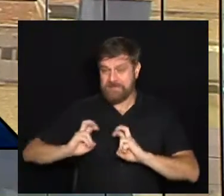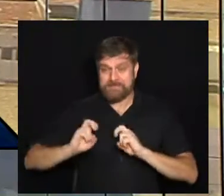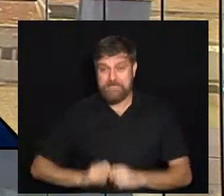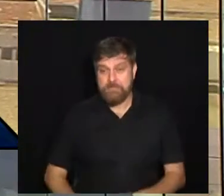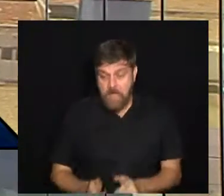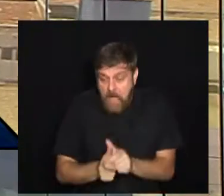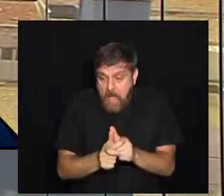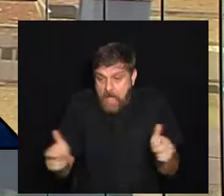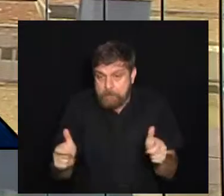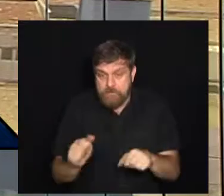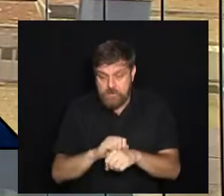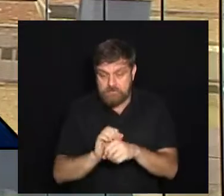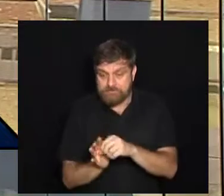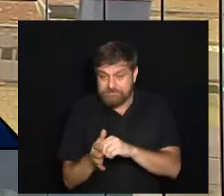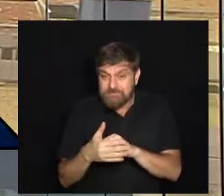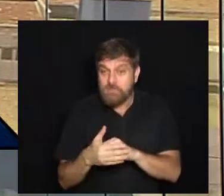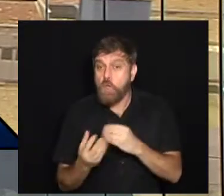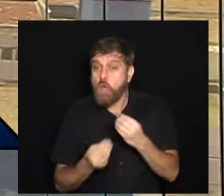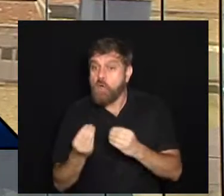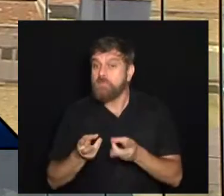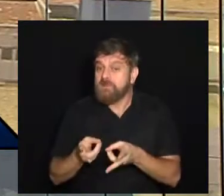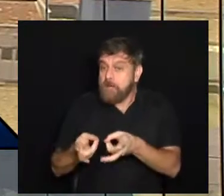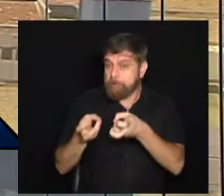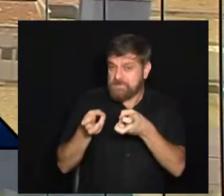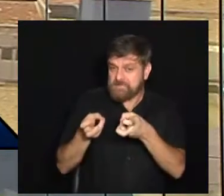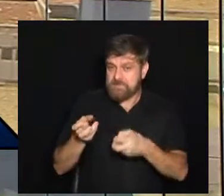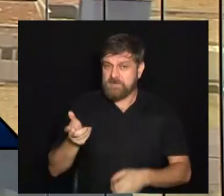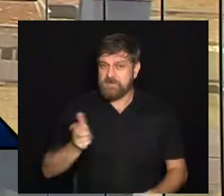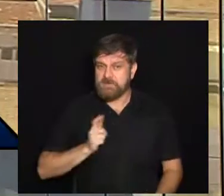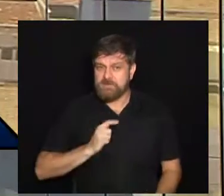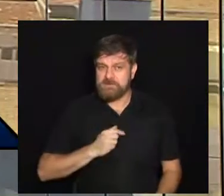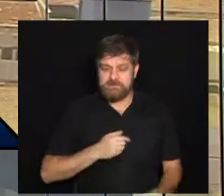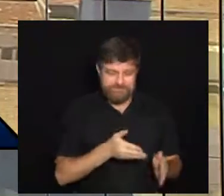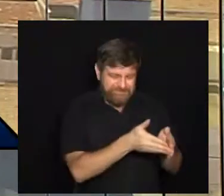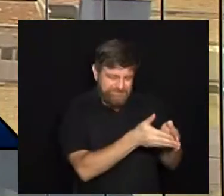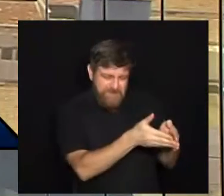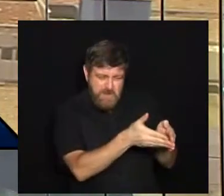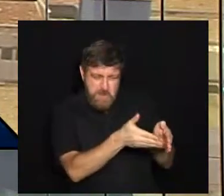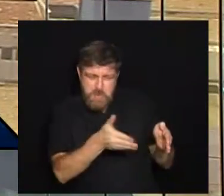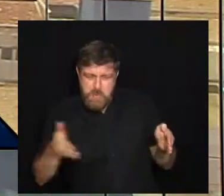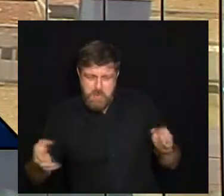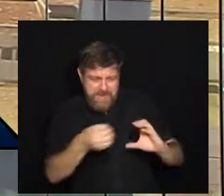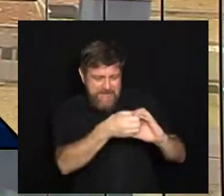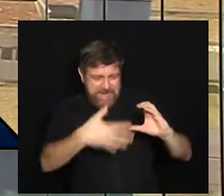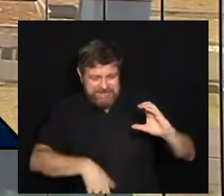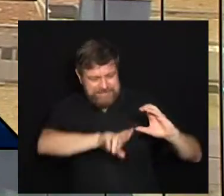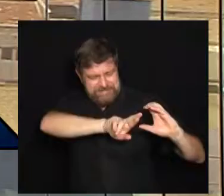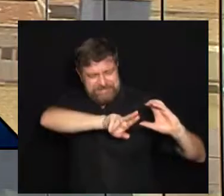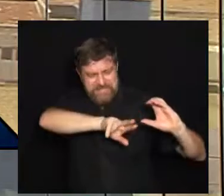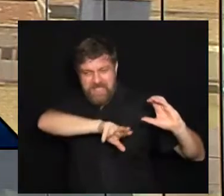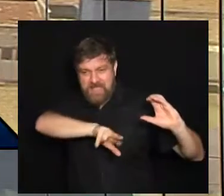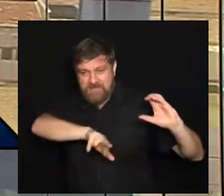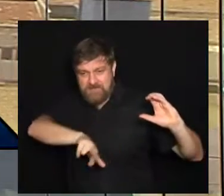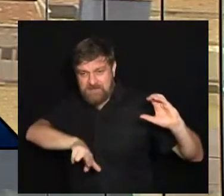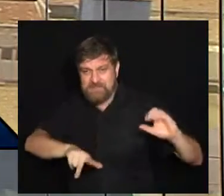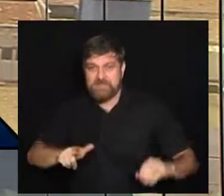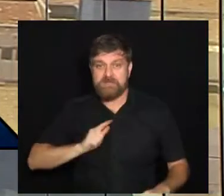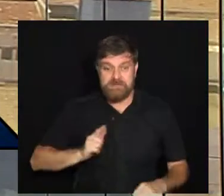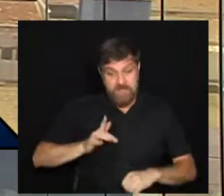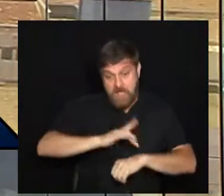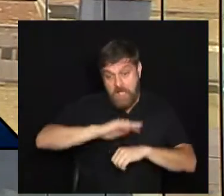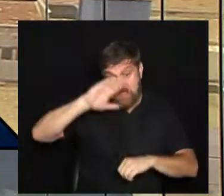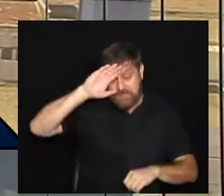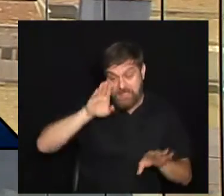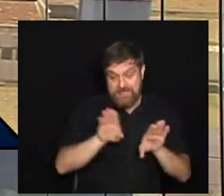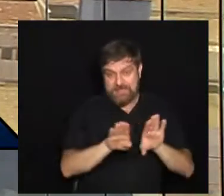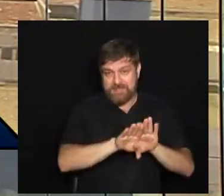a maior parte dos quadros virais ele se apresenta numa espécie de um espectro amplo de perfil de manifestação né inclusive a dengue e outros